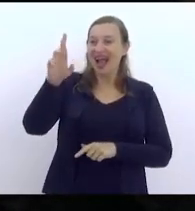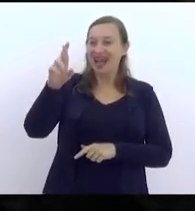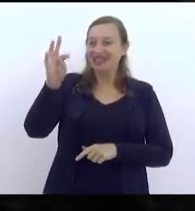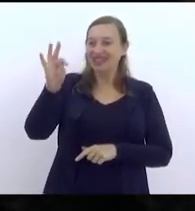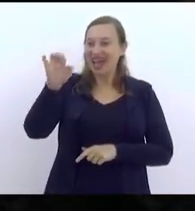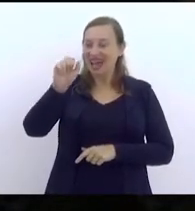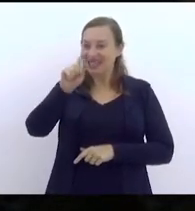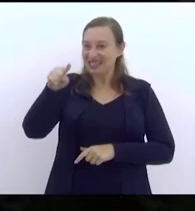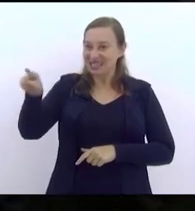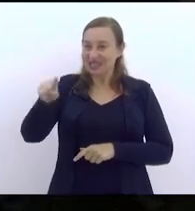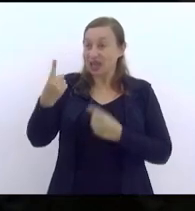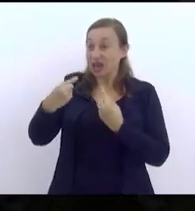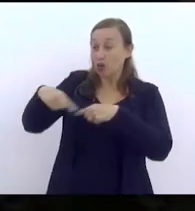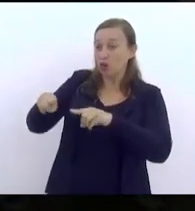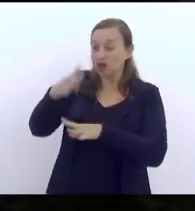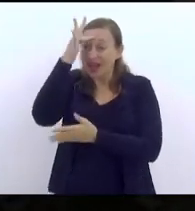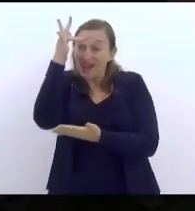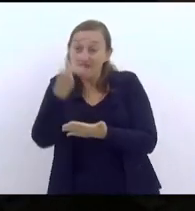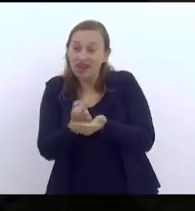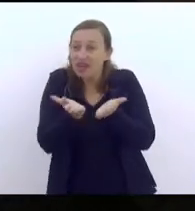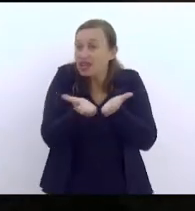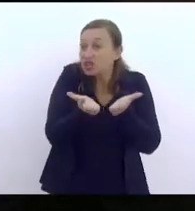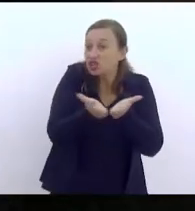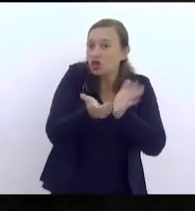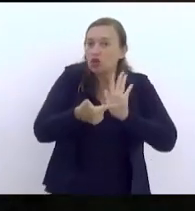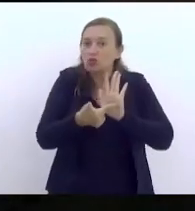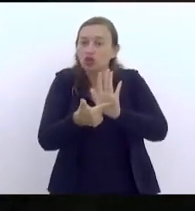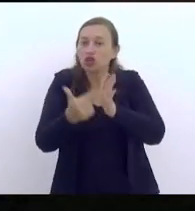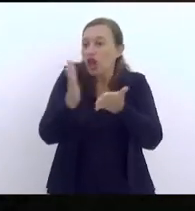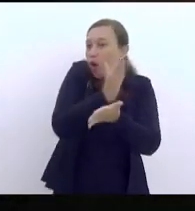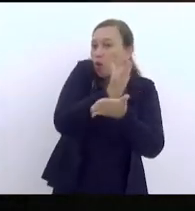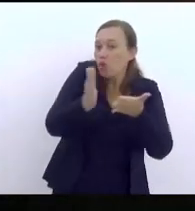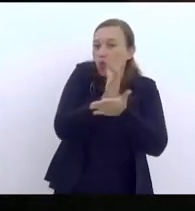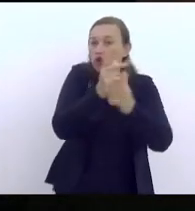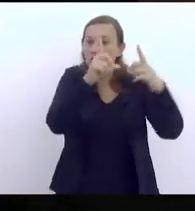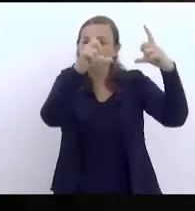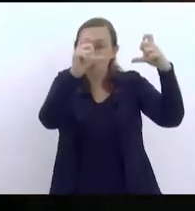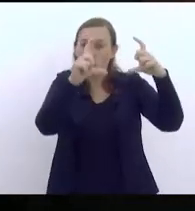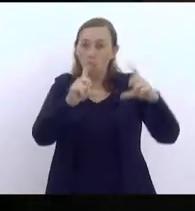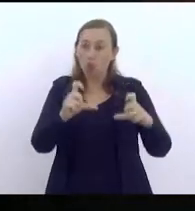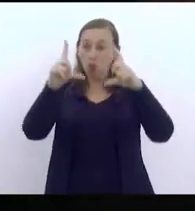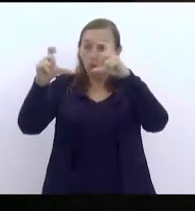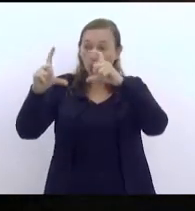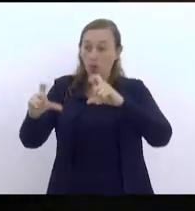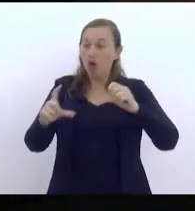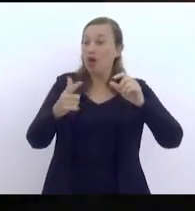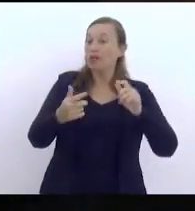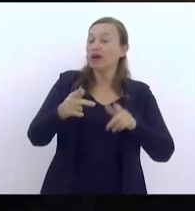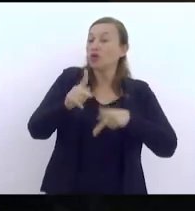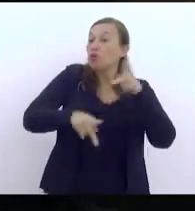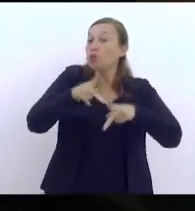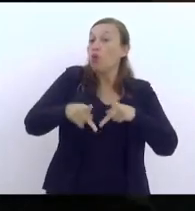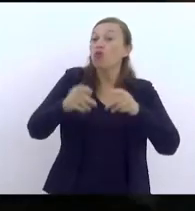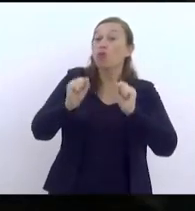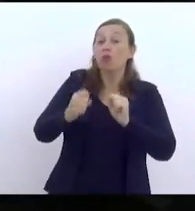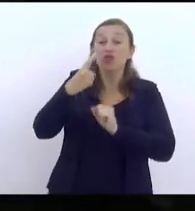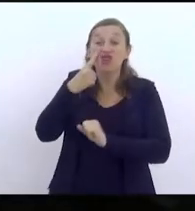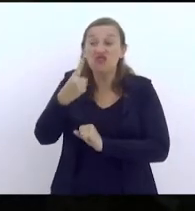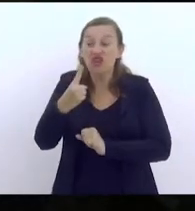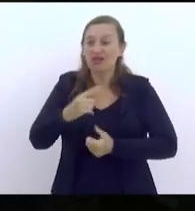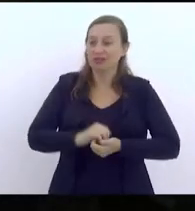a fé cristã. E eu trouxe aqui algumas imagens para que o público possa ver.